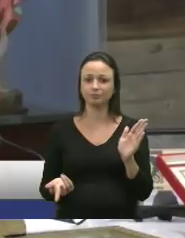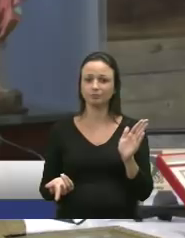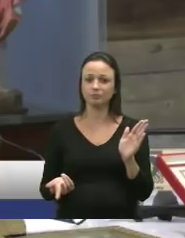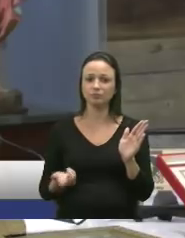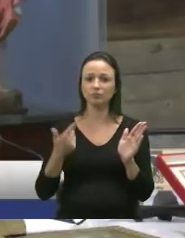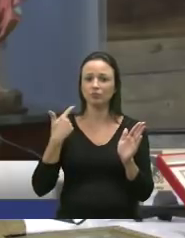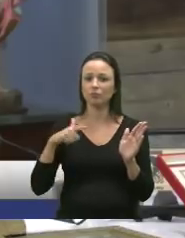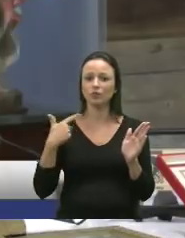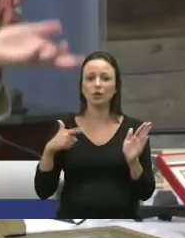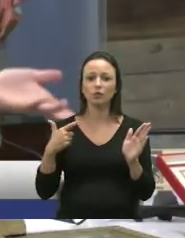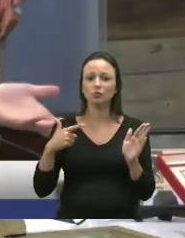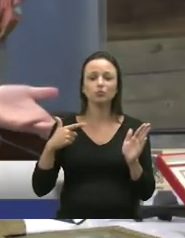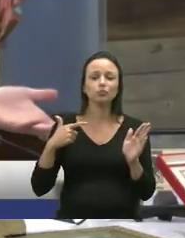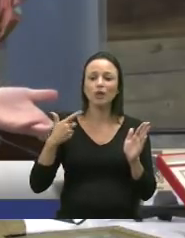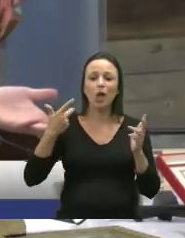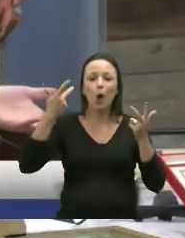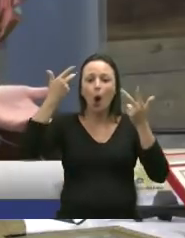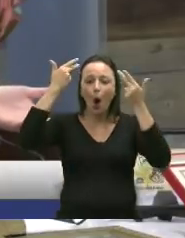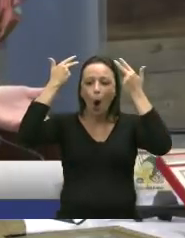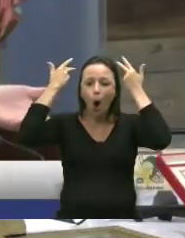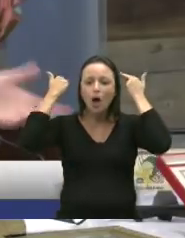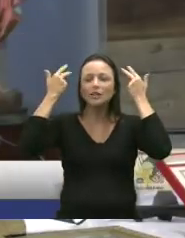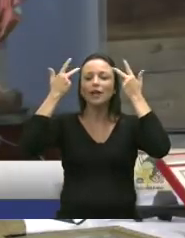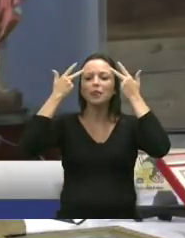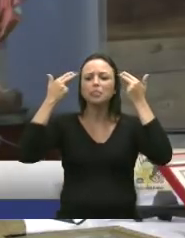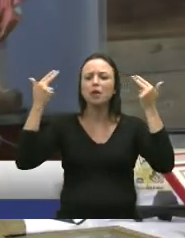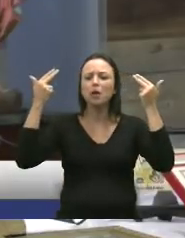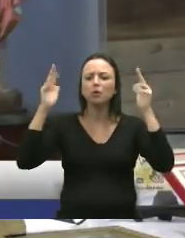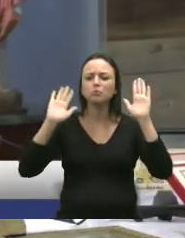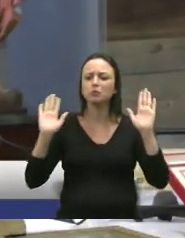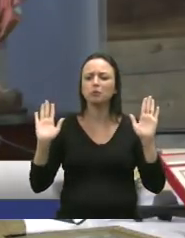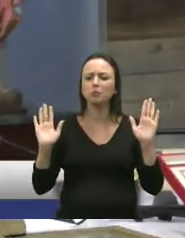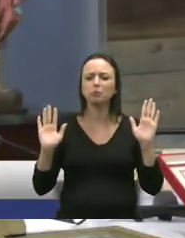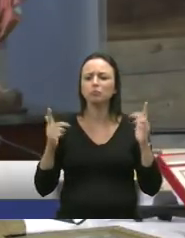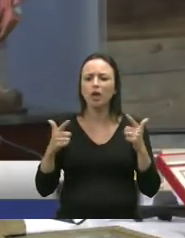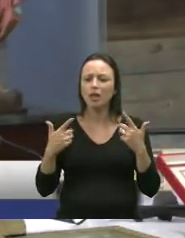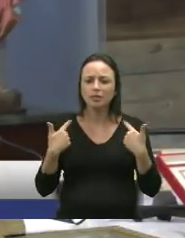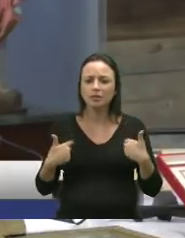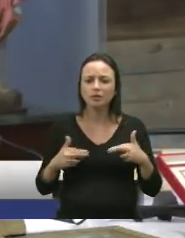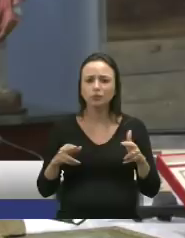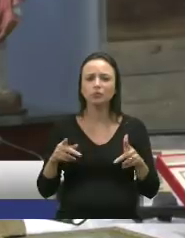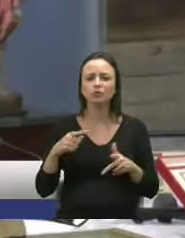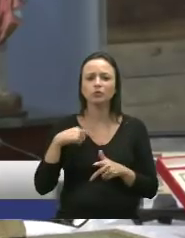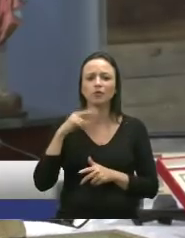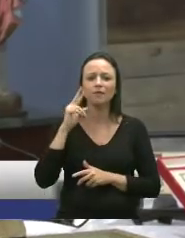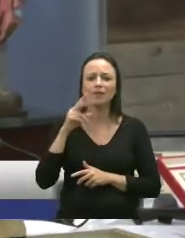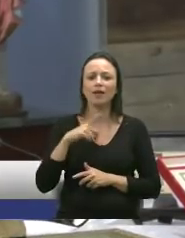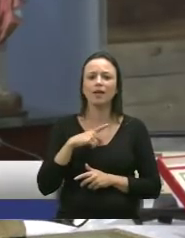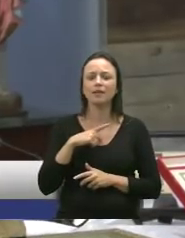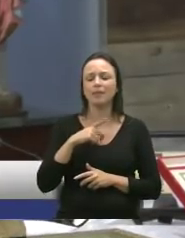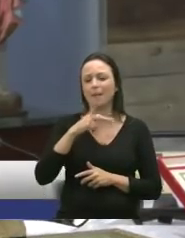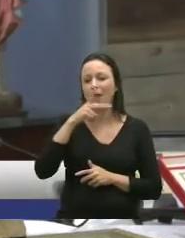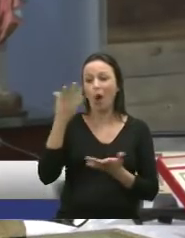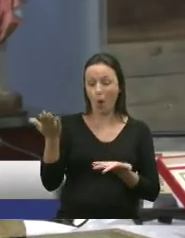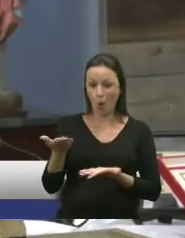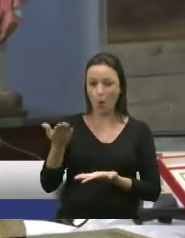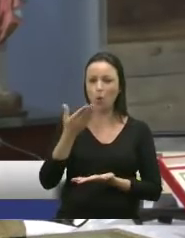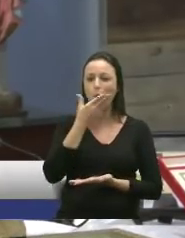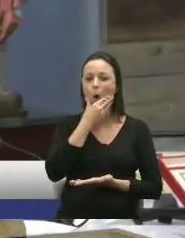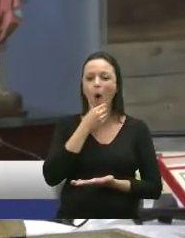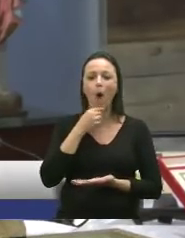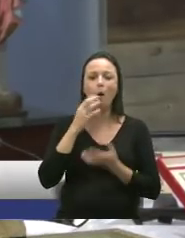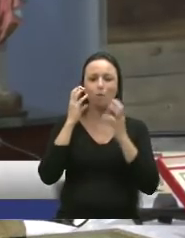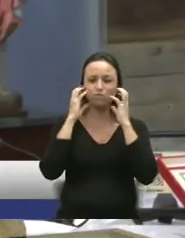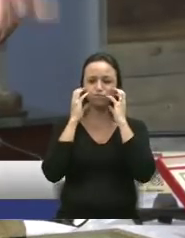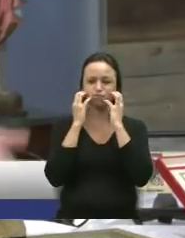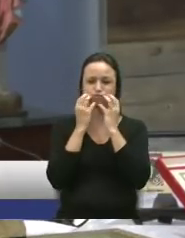não existe corte de cabelo neutro. Nós vemos hoje a moda que é dos moços usando barba, ou raspando a cabeça do